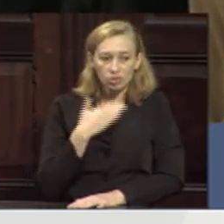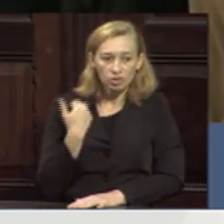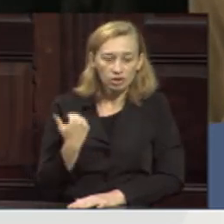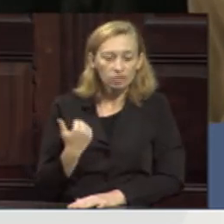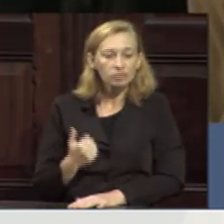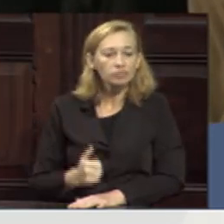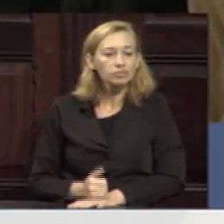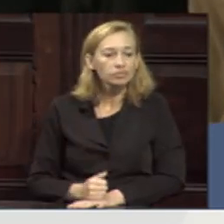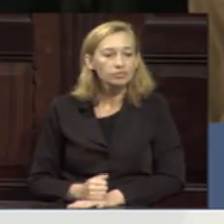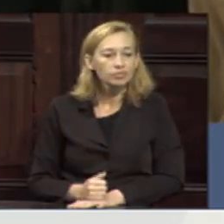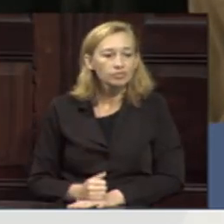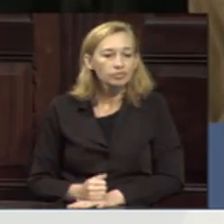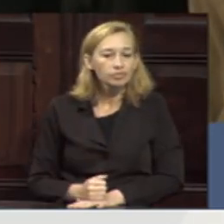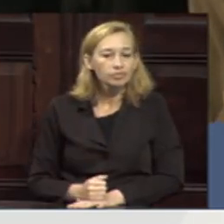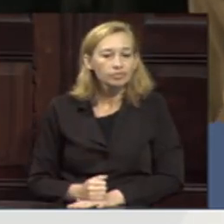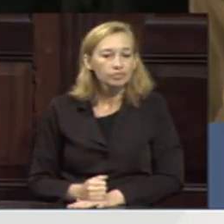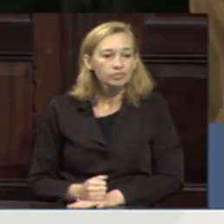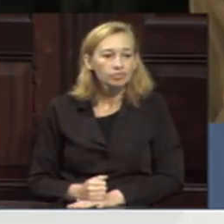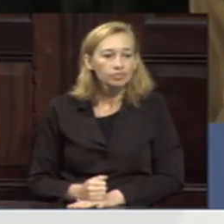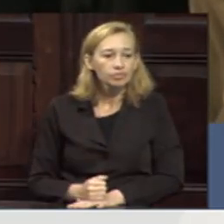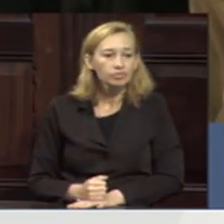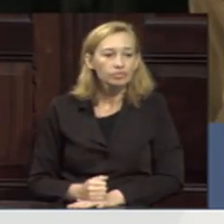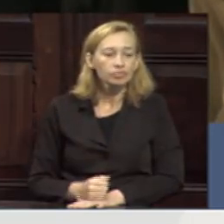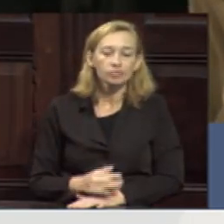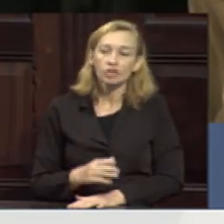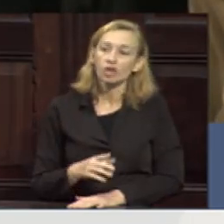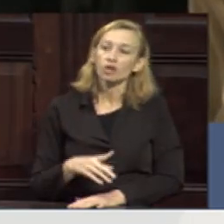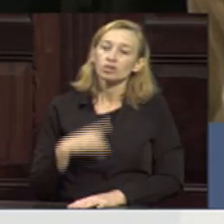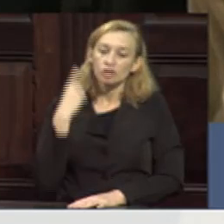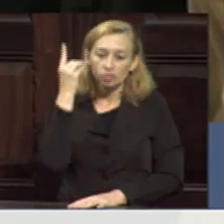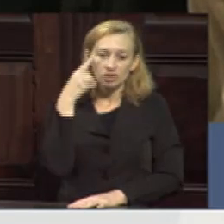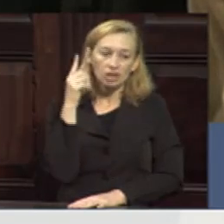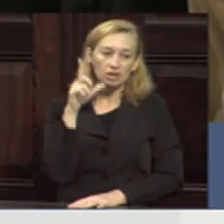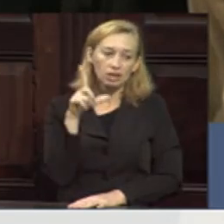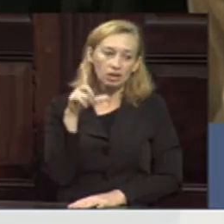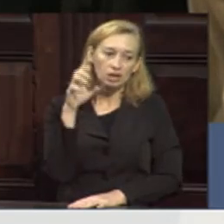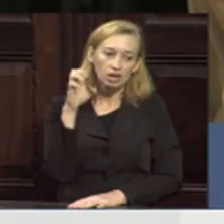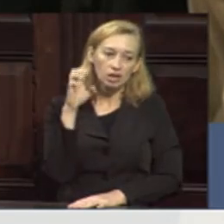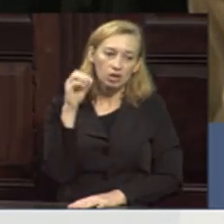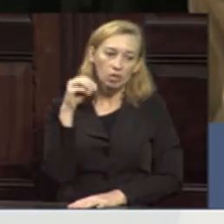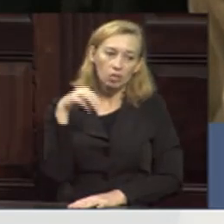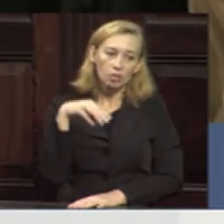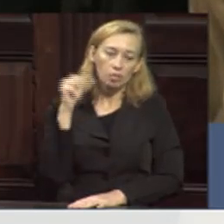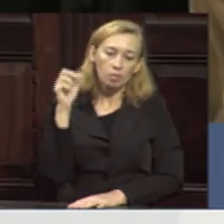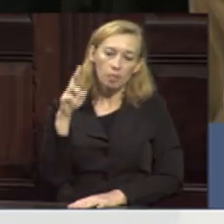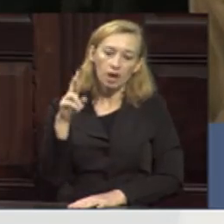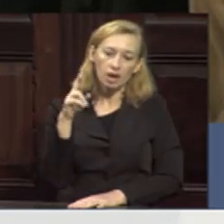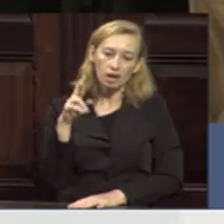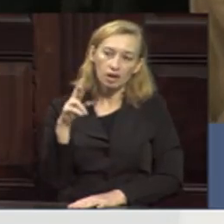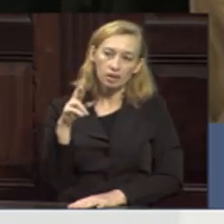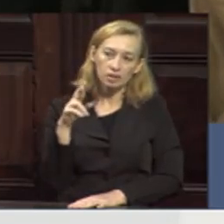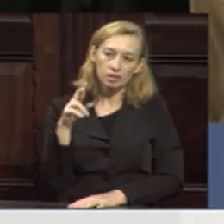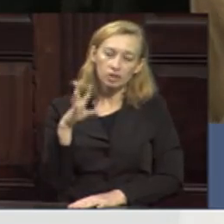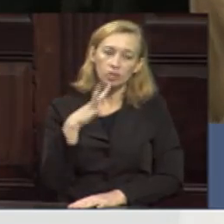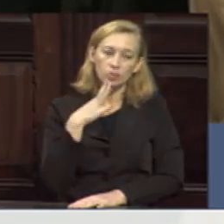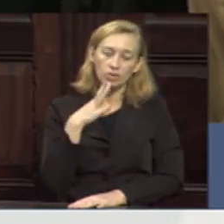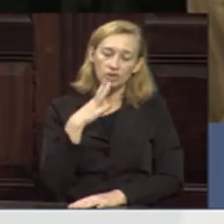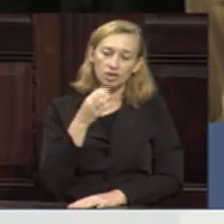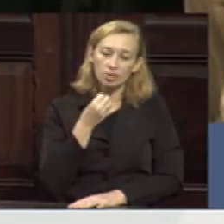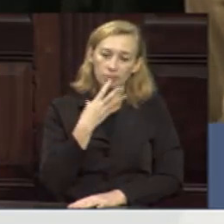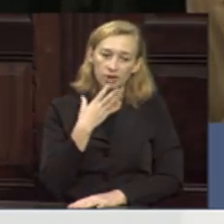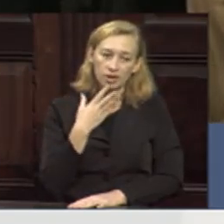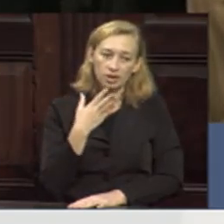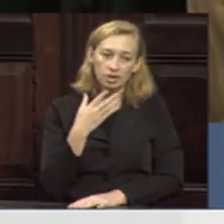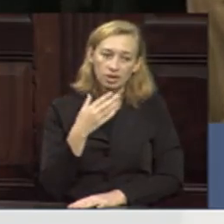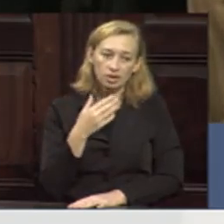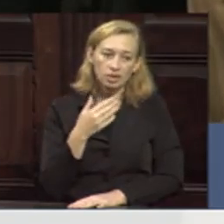militantes mais próximos, na pessoa do deputado Eliomar Coelho, aos militantes do PSOL. Agora, dizer,